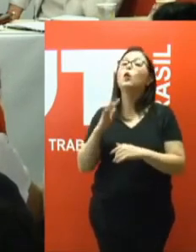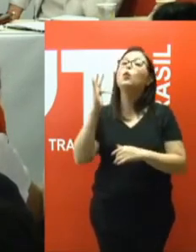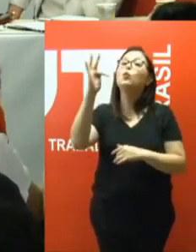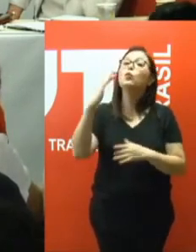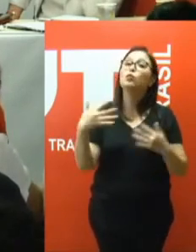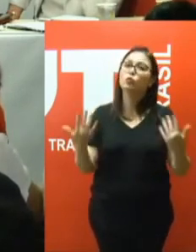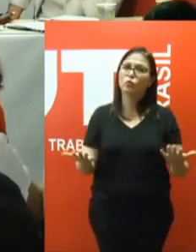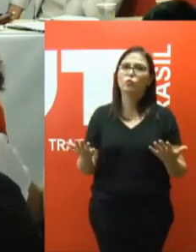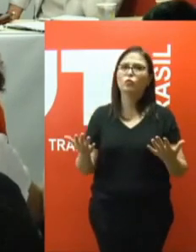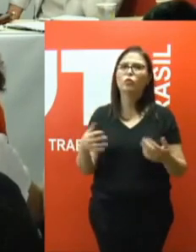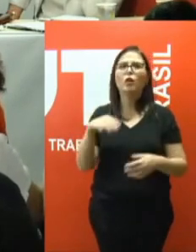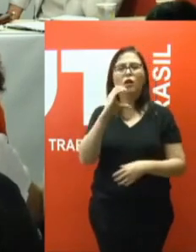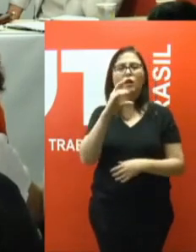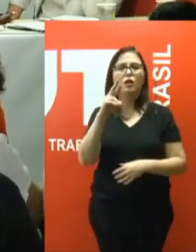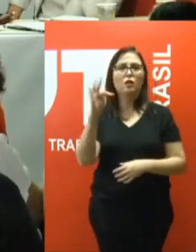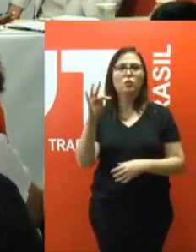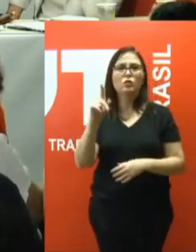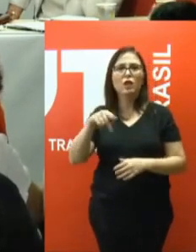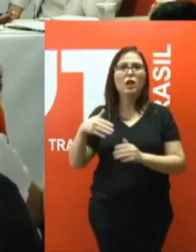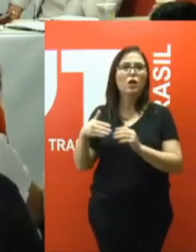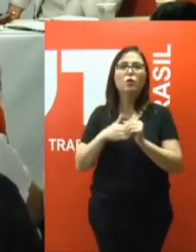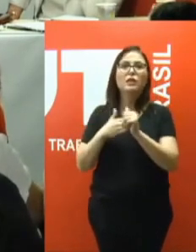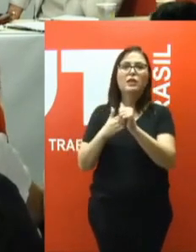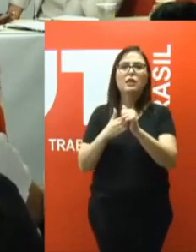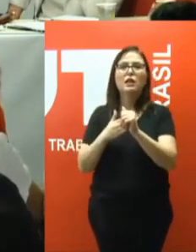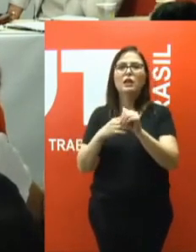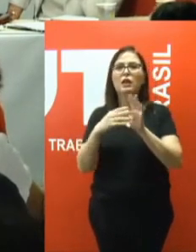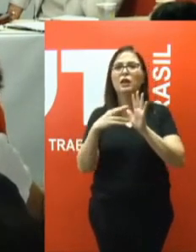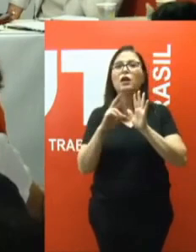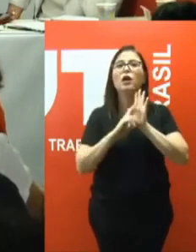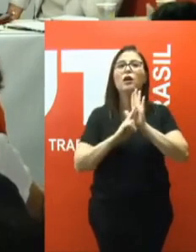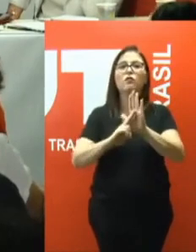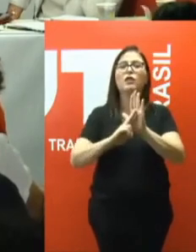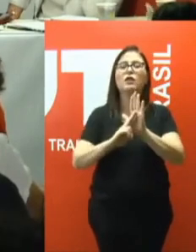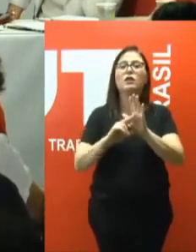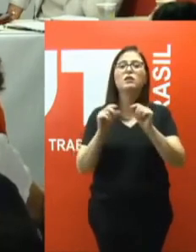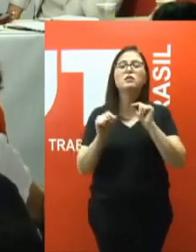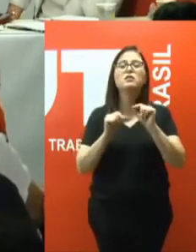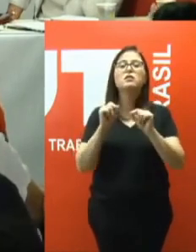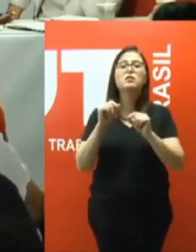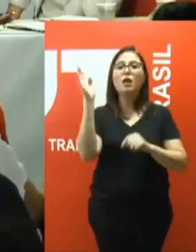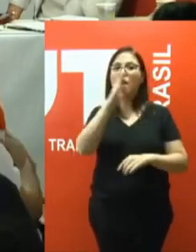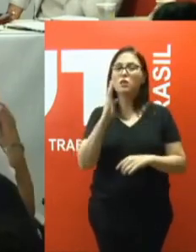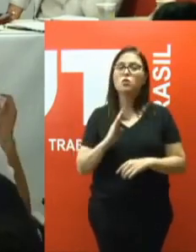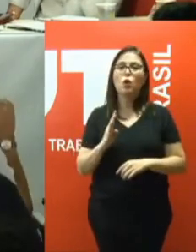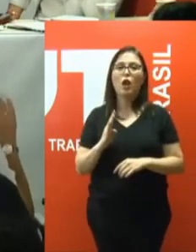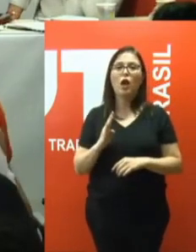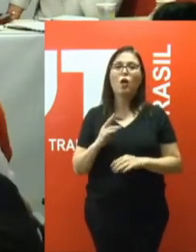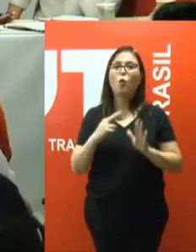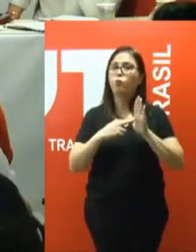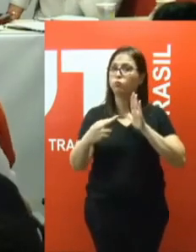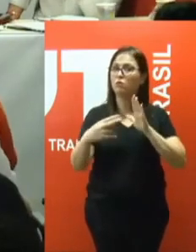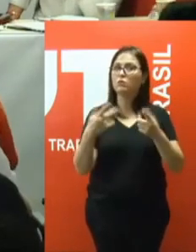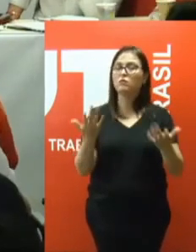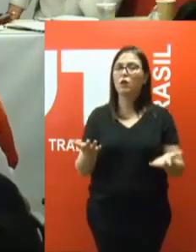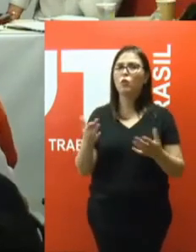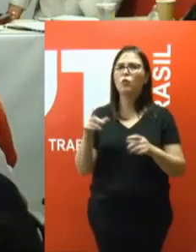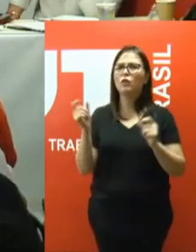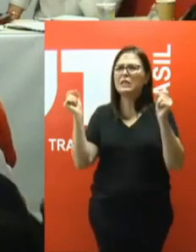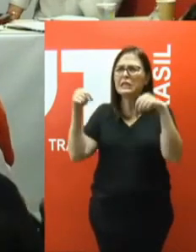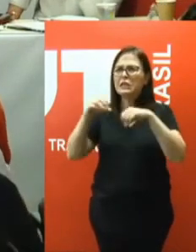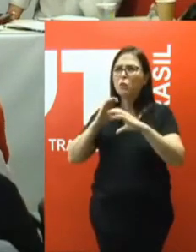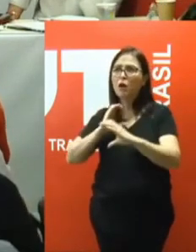direção nacional, nós temos que dar um salto organizativo, né? Nós temos que sair da eleição com uma capacidade de comunicação que a gente nunca